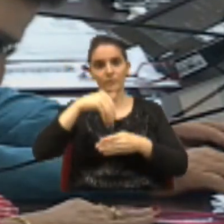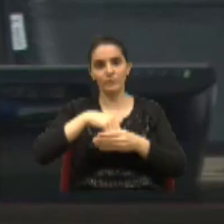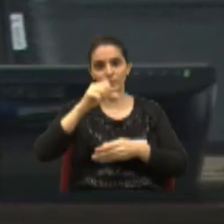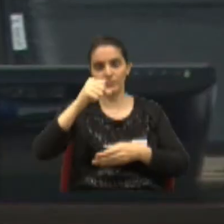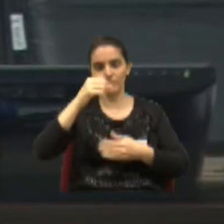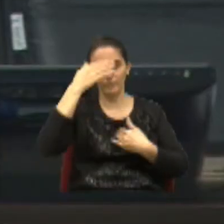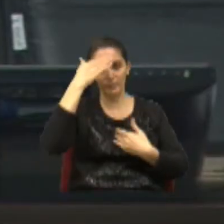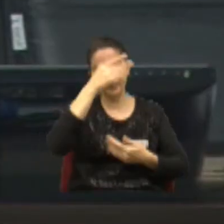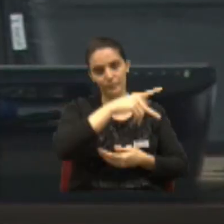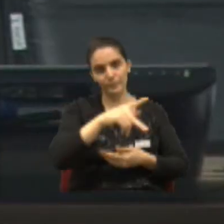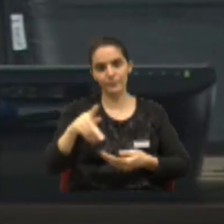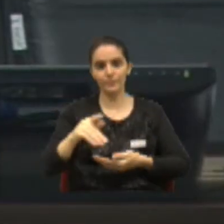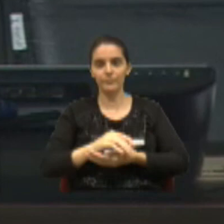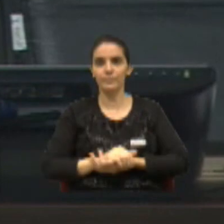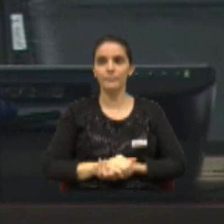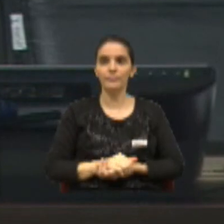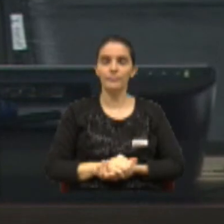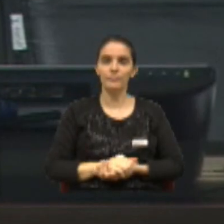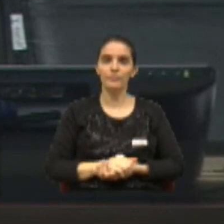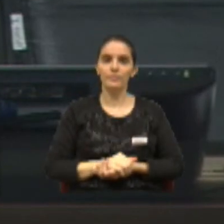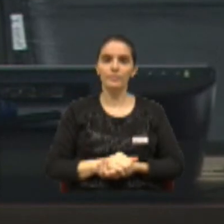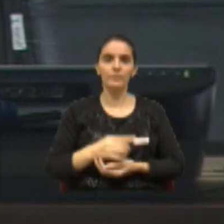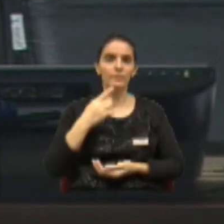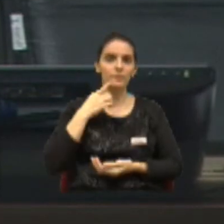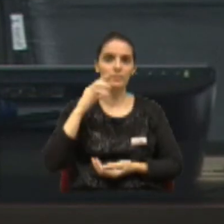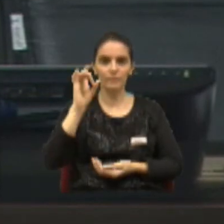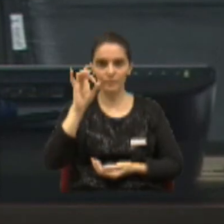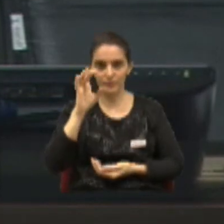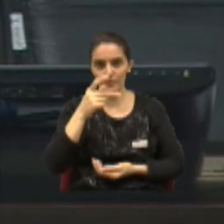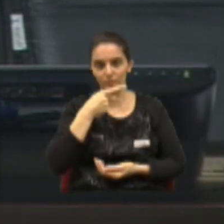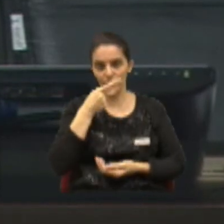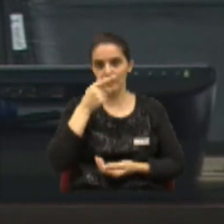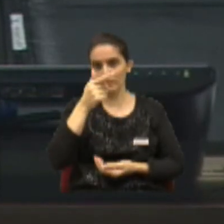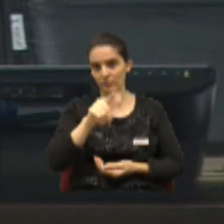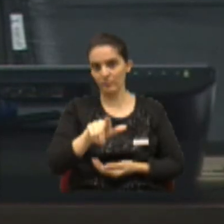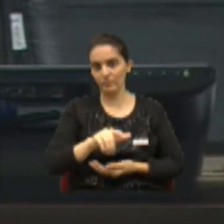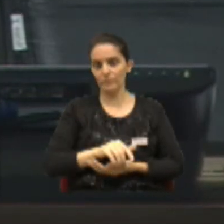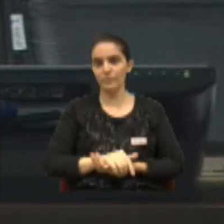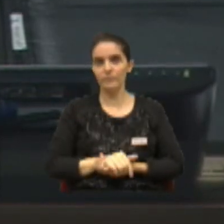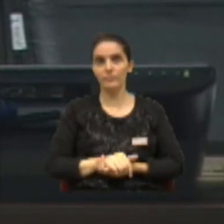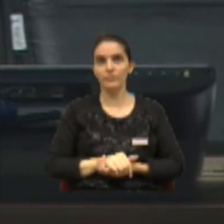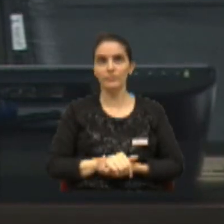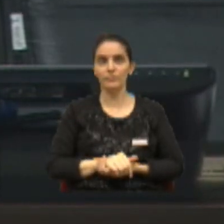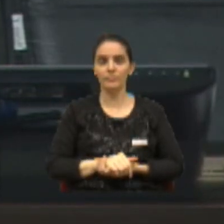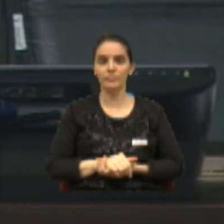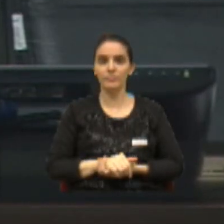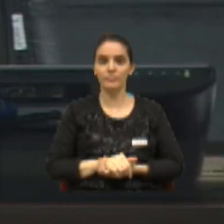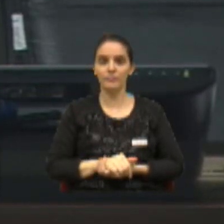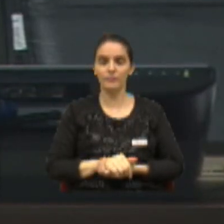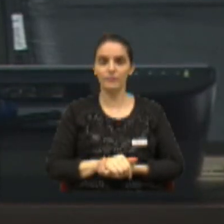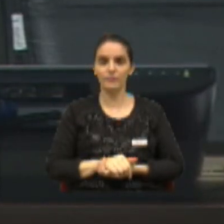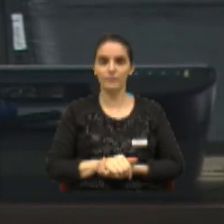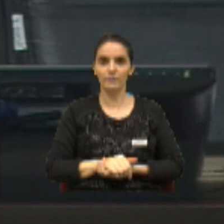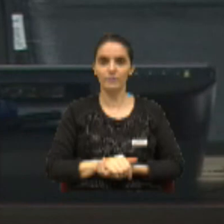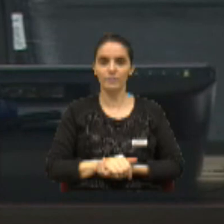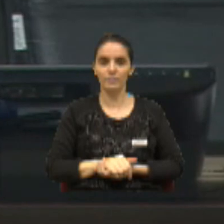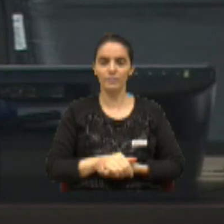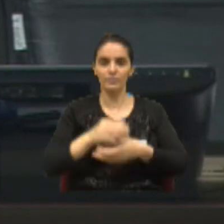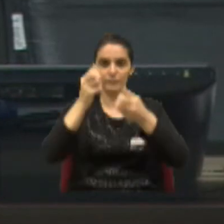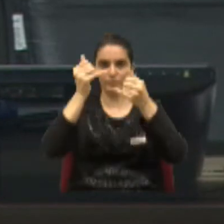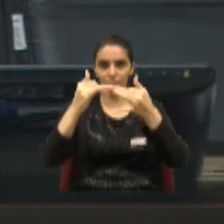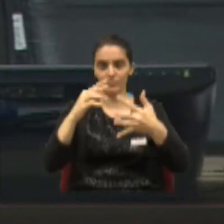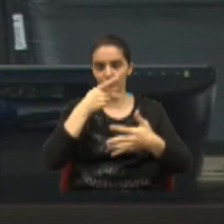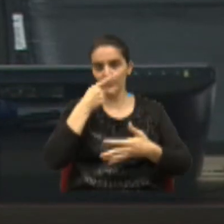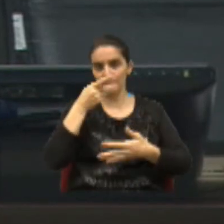favorável. Obrigado, presidente. Cleiton Silva. Senhor presidente, só para salientar algo, para ser até explicativo o que eu falei aqui